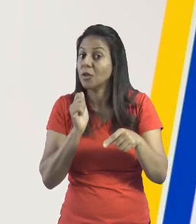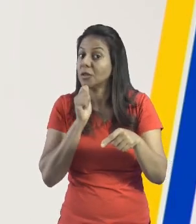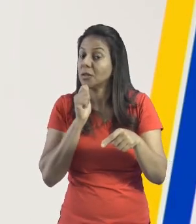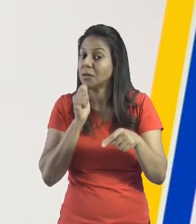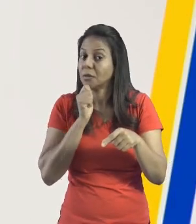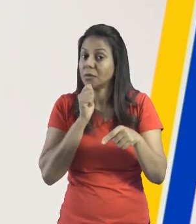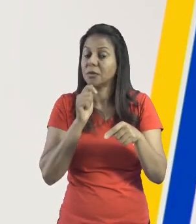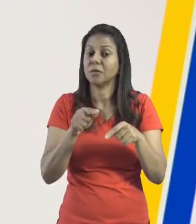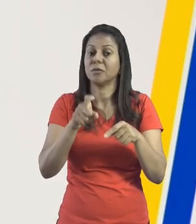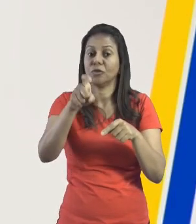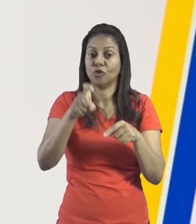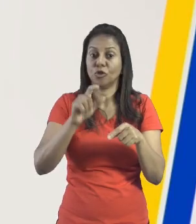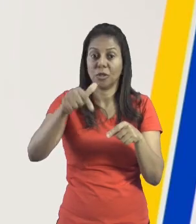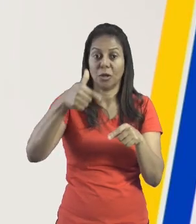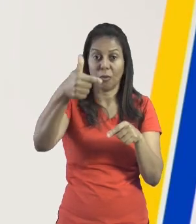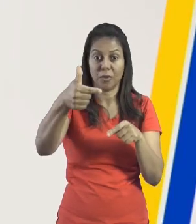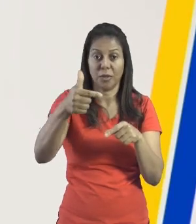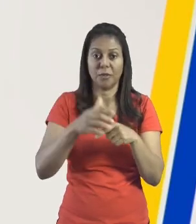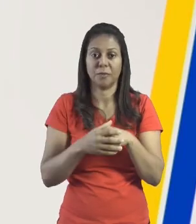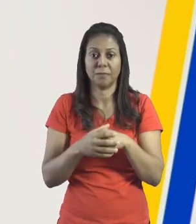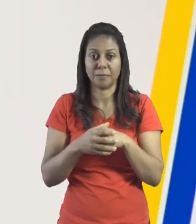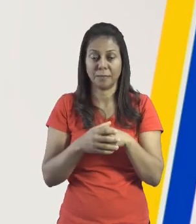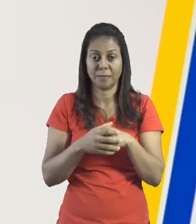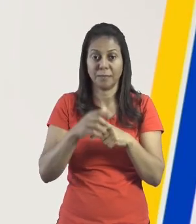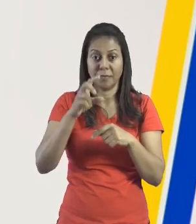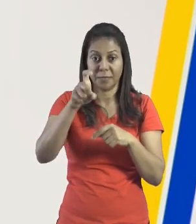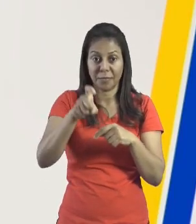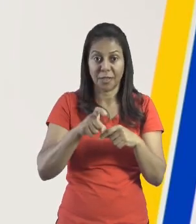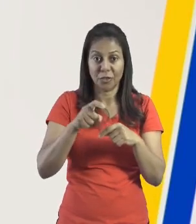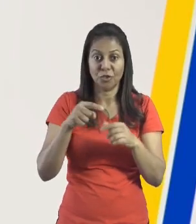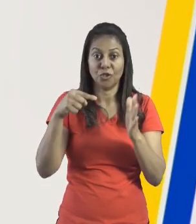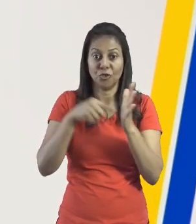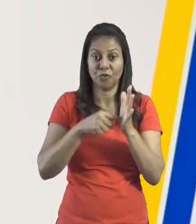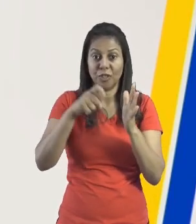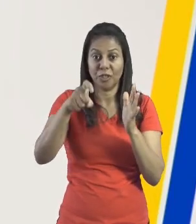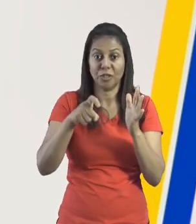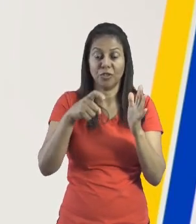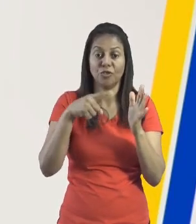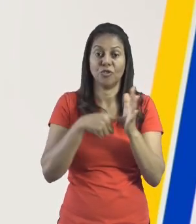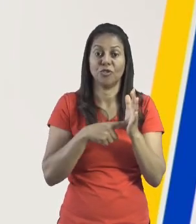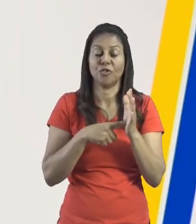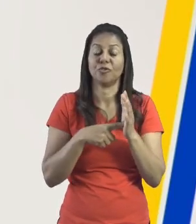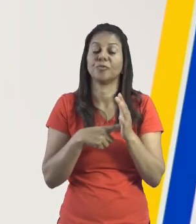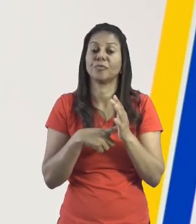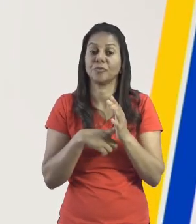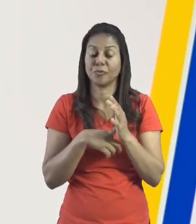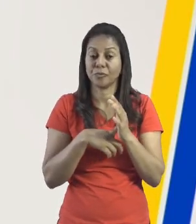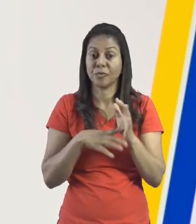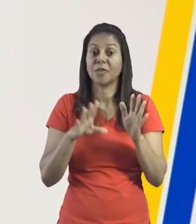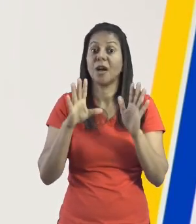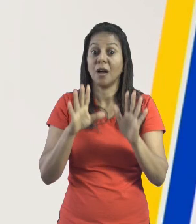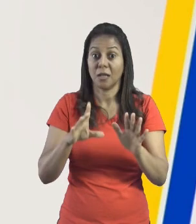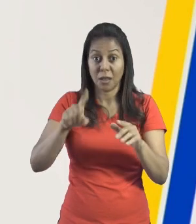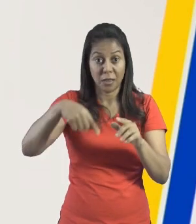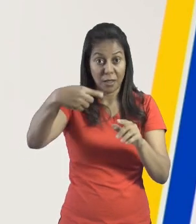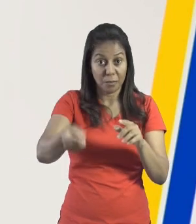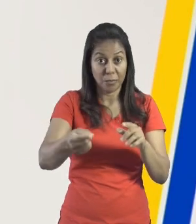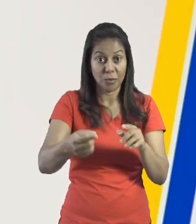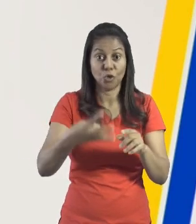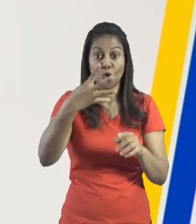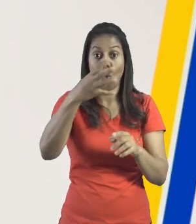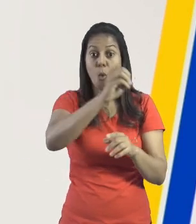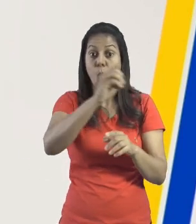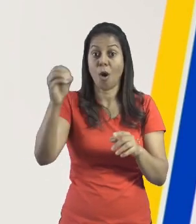chamar de X ao quadrado, porque é X vezes X. Depois, eu vou pegar